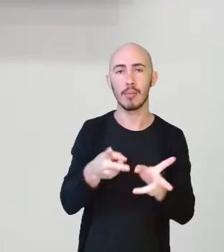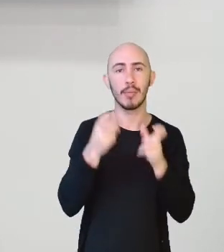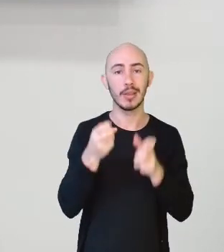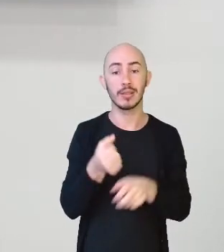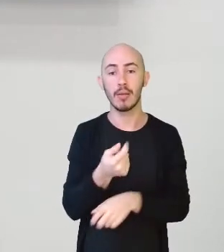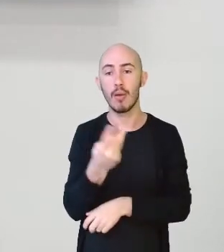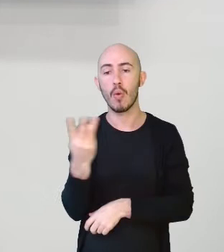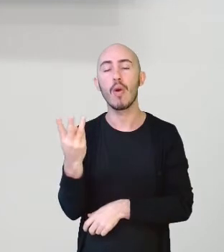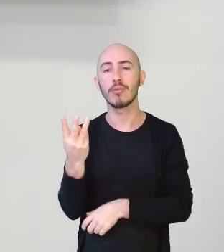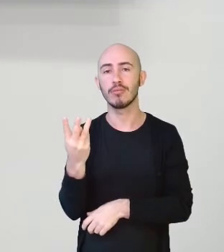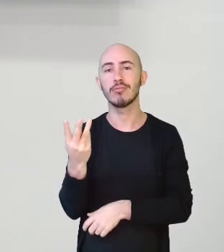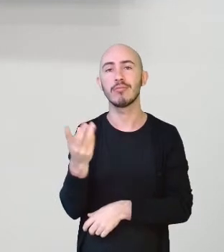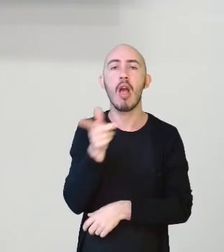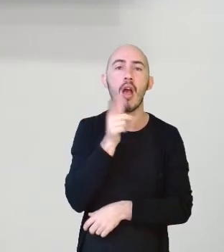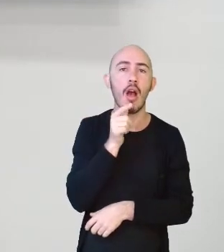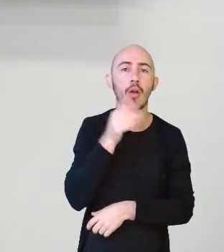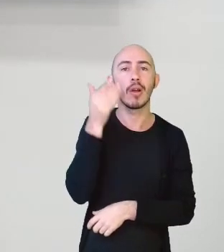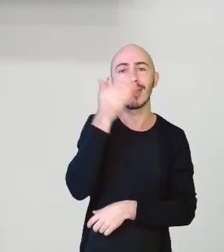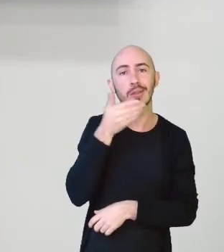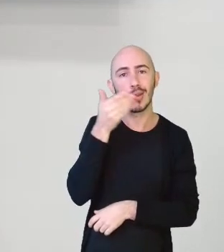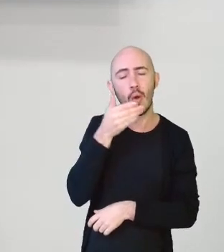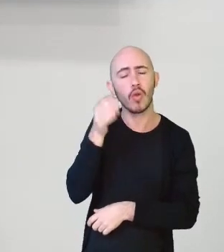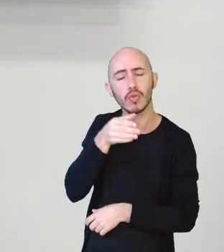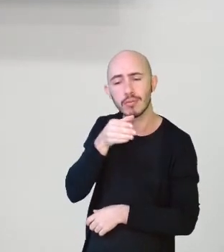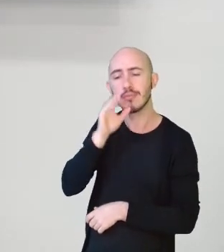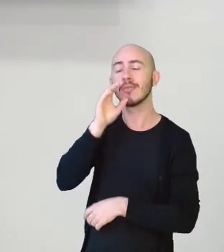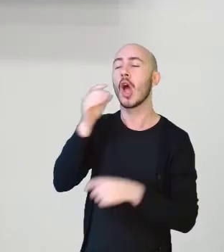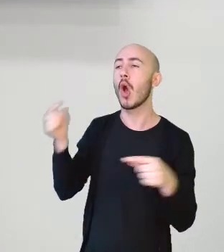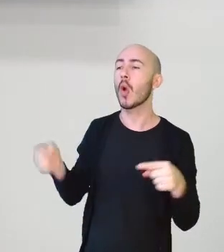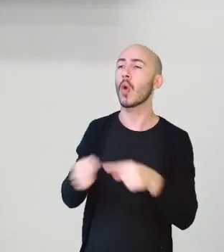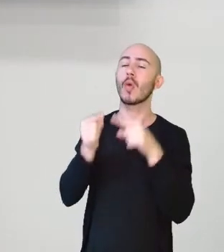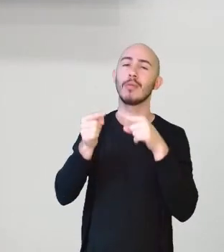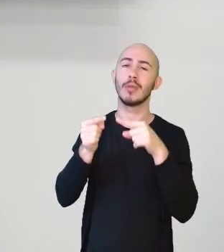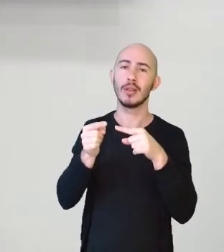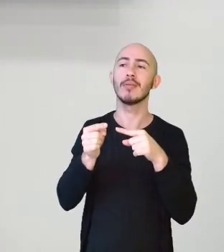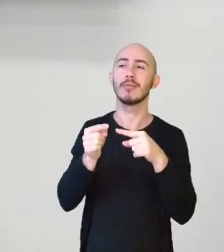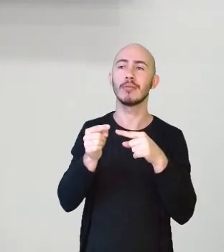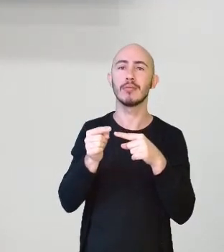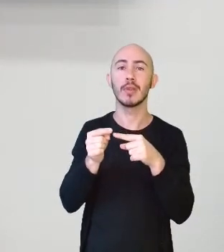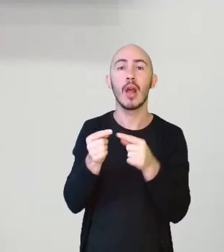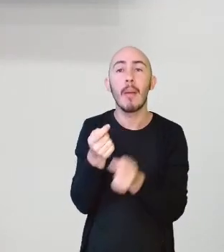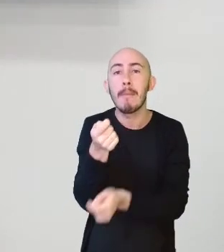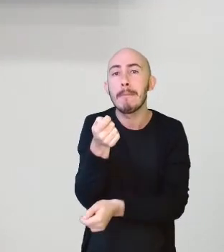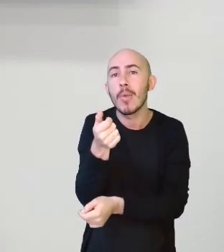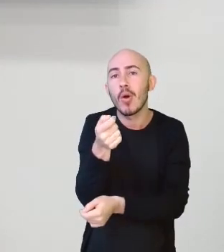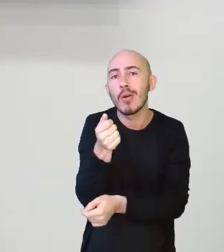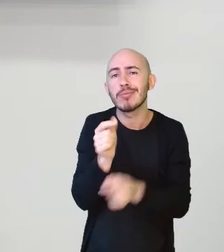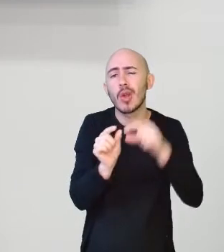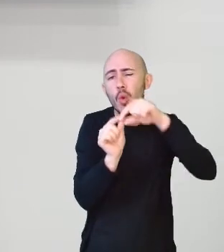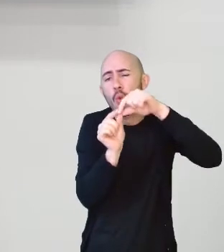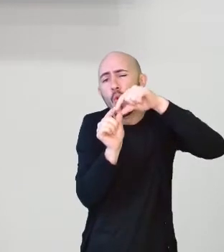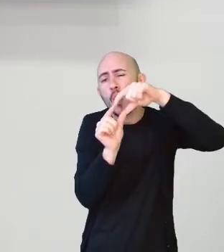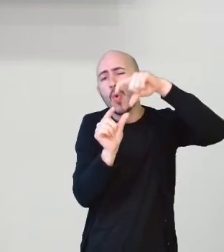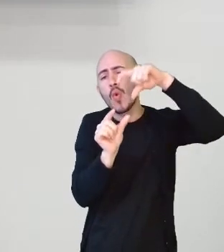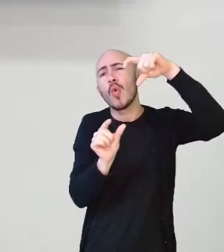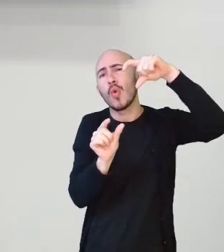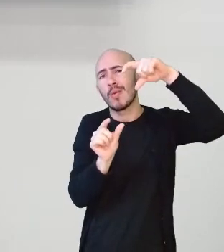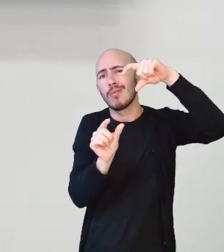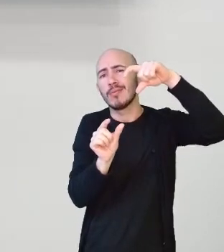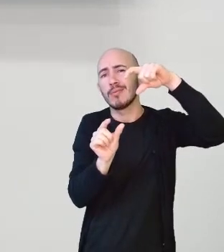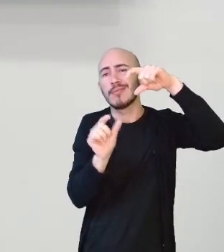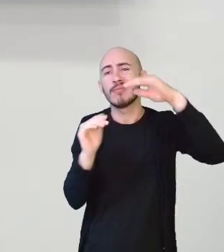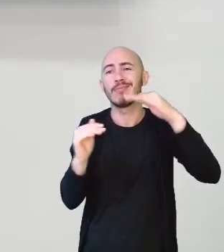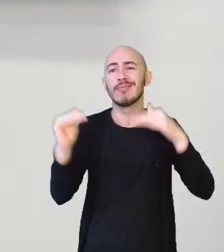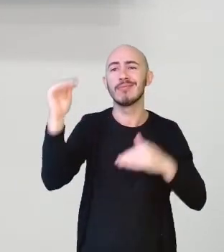água doce, que é água potável, água apropriada para o consumo, como ela é bem menor do que